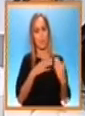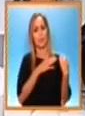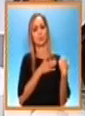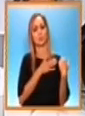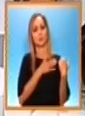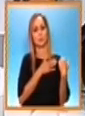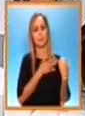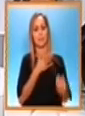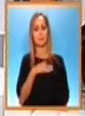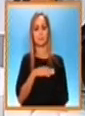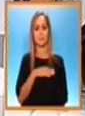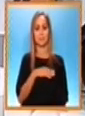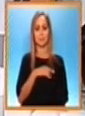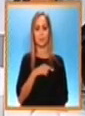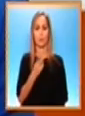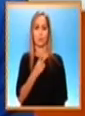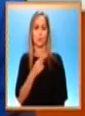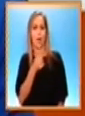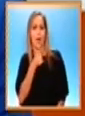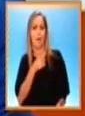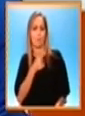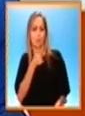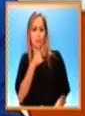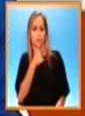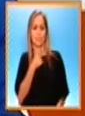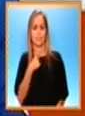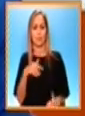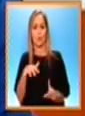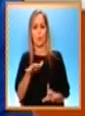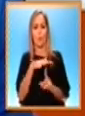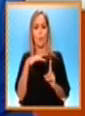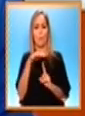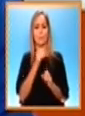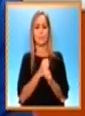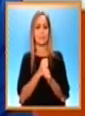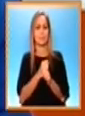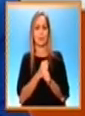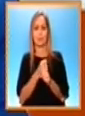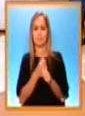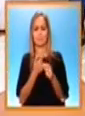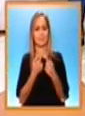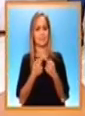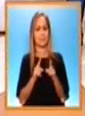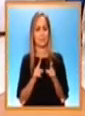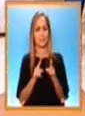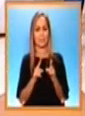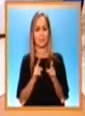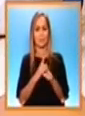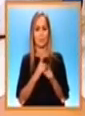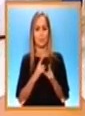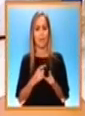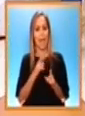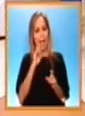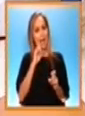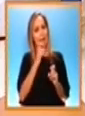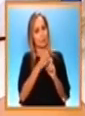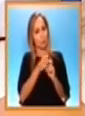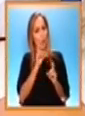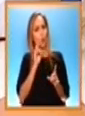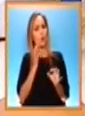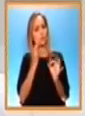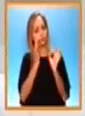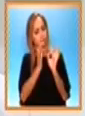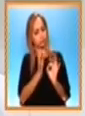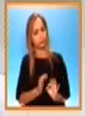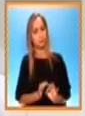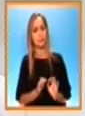mas eles se põem sempre à vontade. Sempre. E é um ambiente de trabalho completamente diferente. Sim, apesar de amigos. Apesar de haver o rigor e a disciplina que claro,